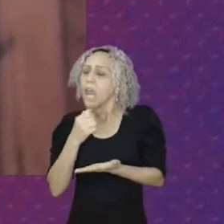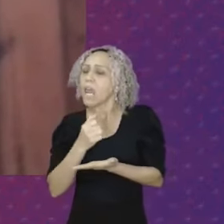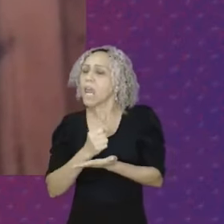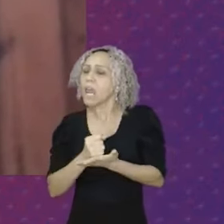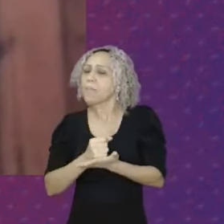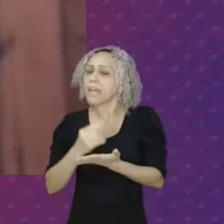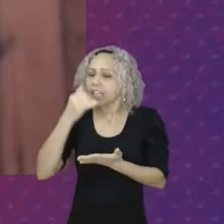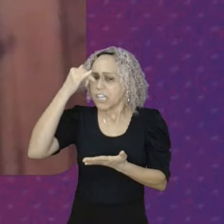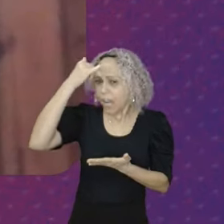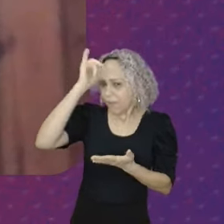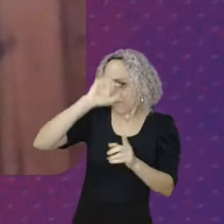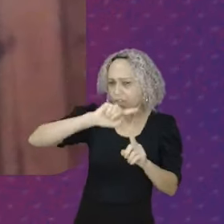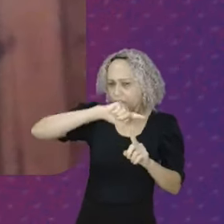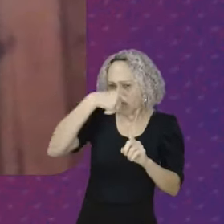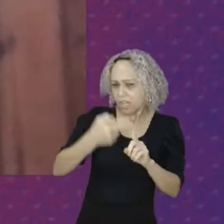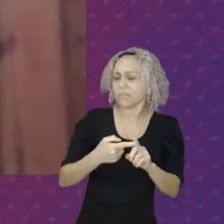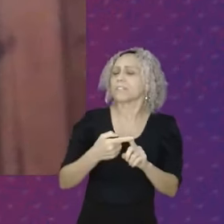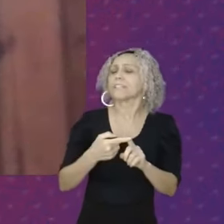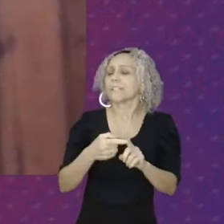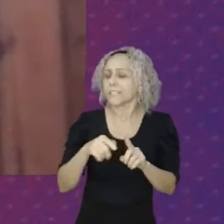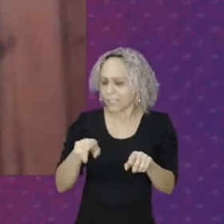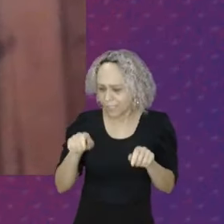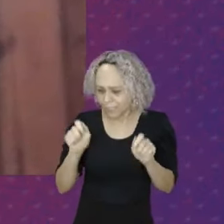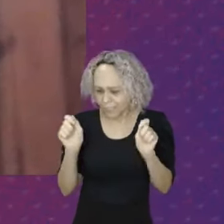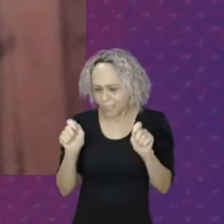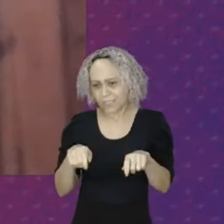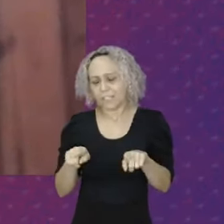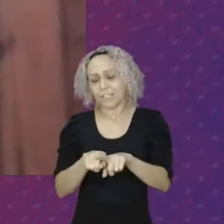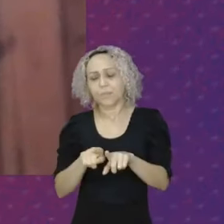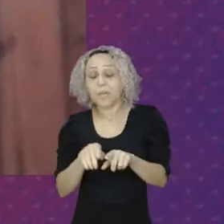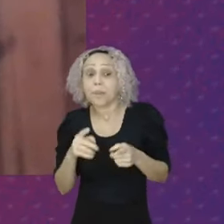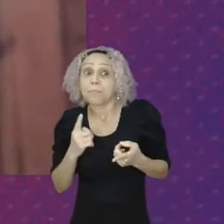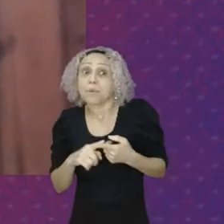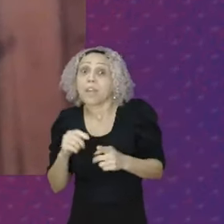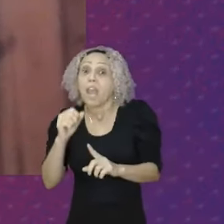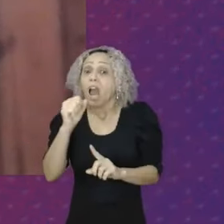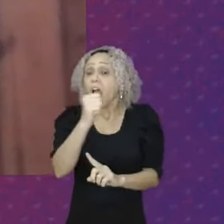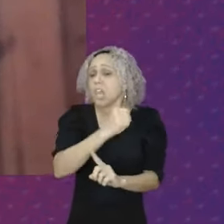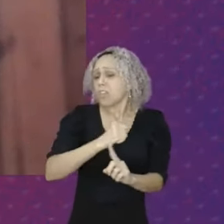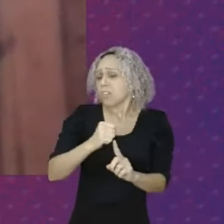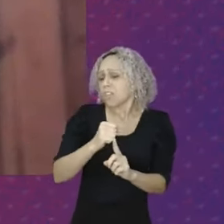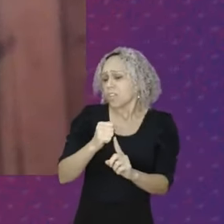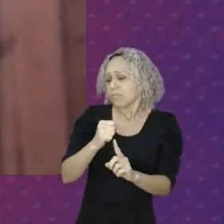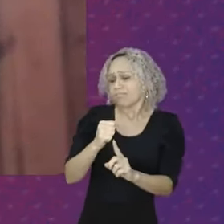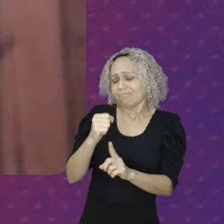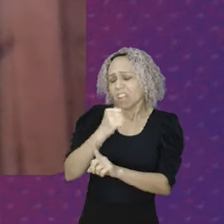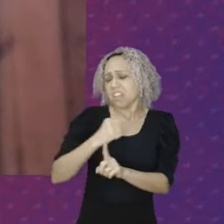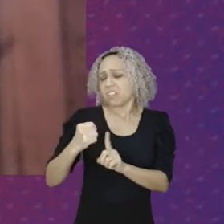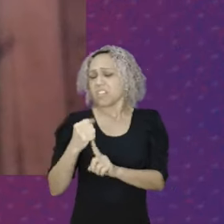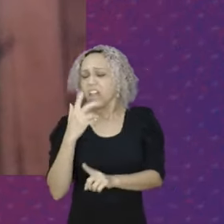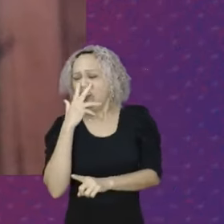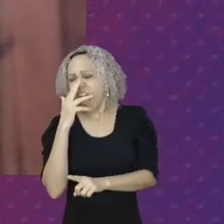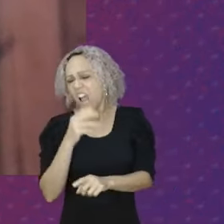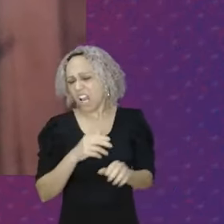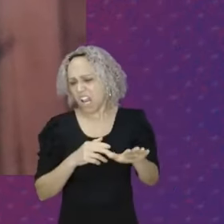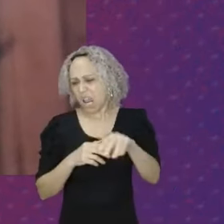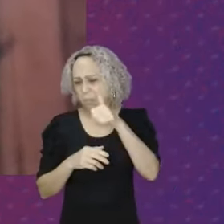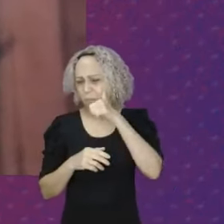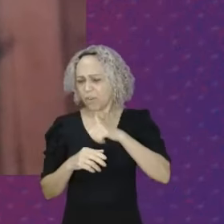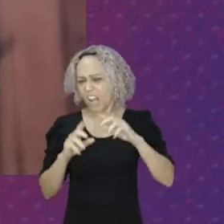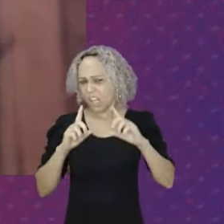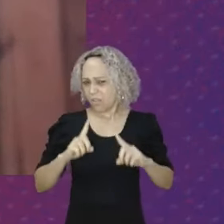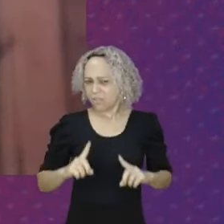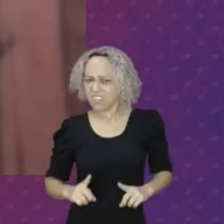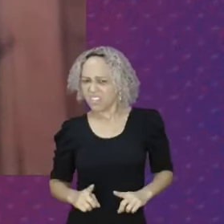respeitadas está muitas vezes eles acham a mulher como um ser assexuada a mulher com deficiência então ela não precisa de saúde sexual reprodutiva